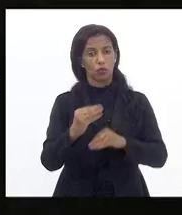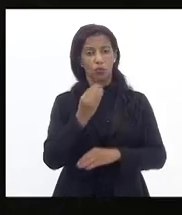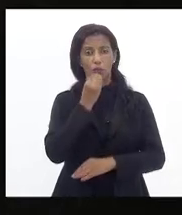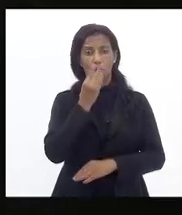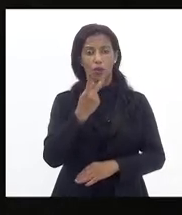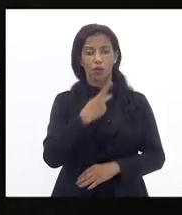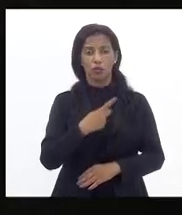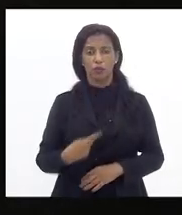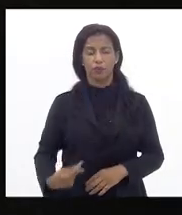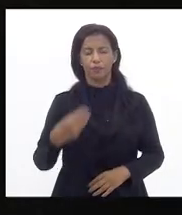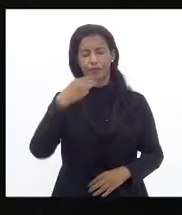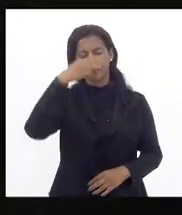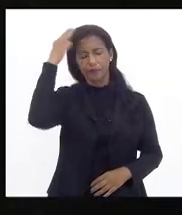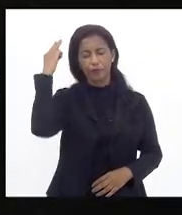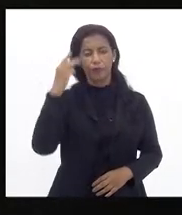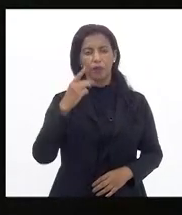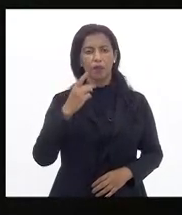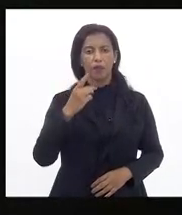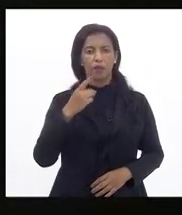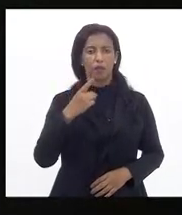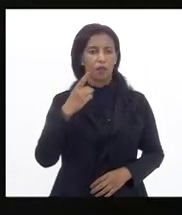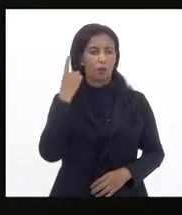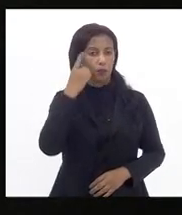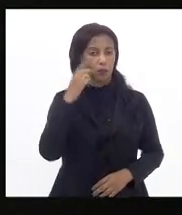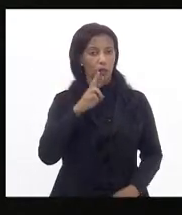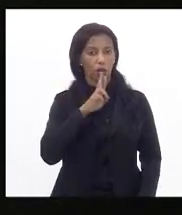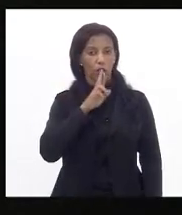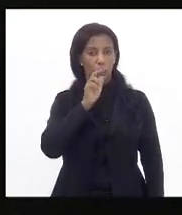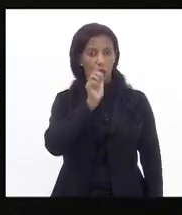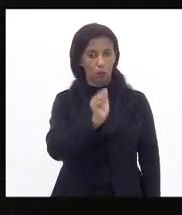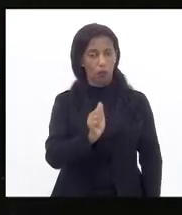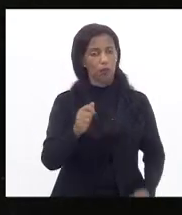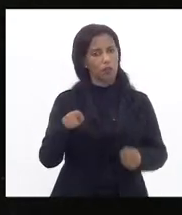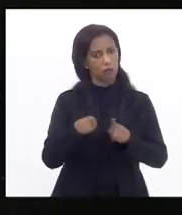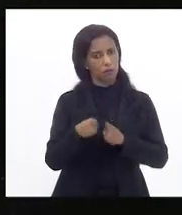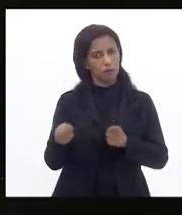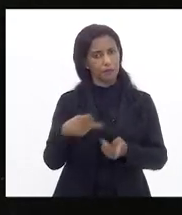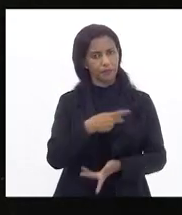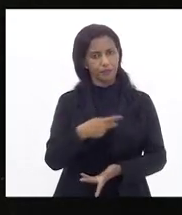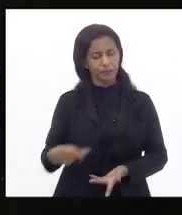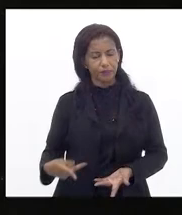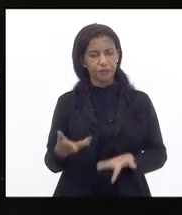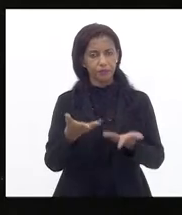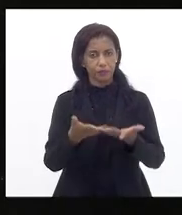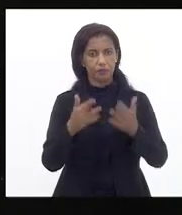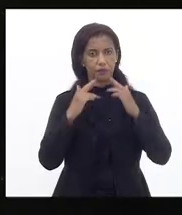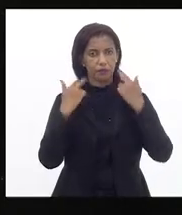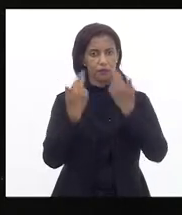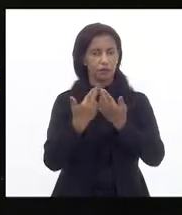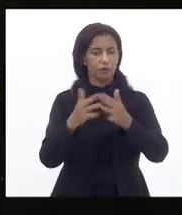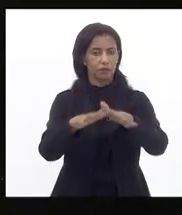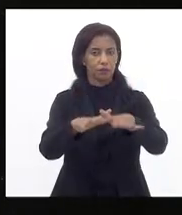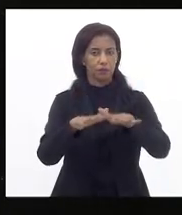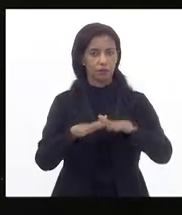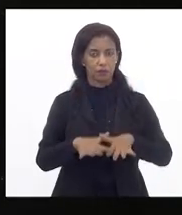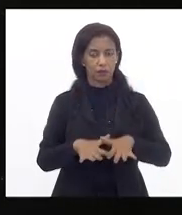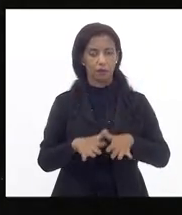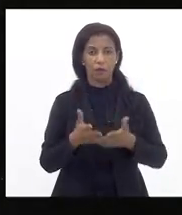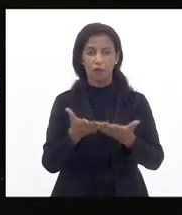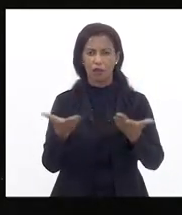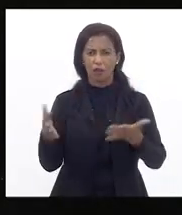Presidente Márcio Pacheco Deputado Rodrigo Amorim que também Preside essa audiência pública